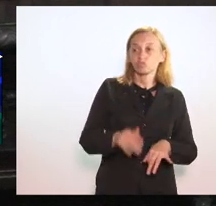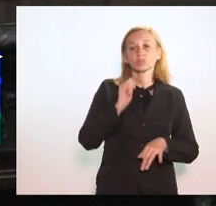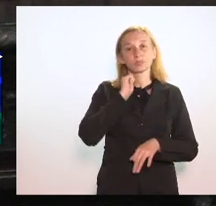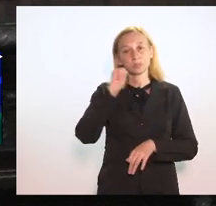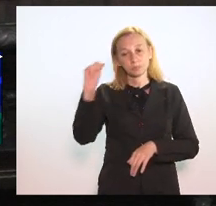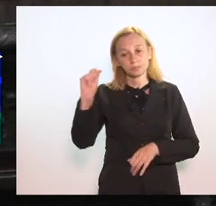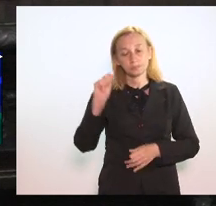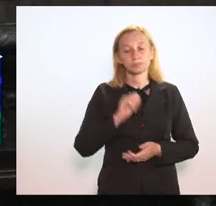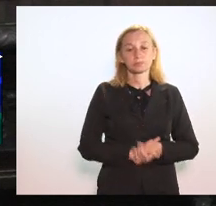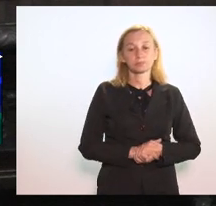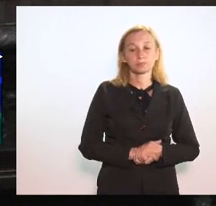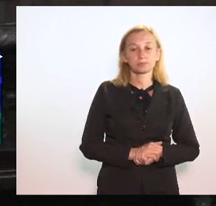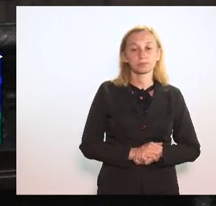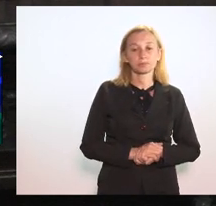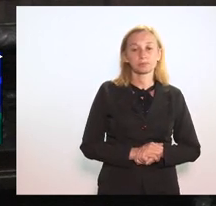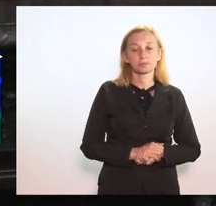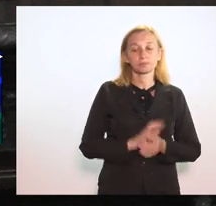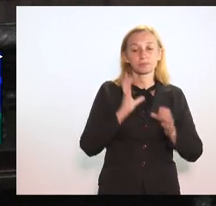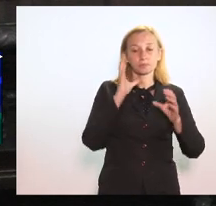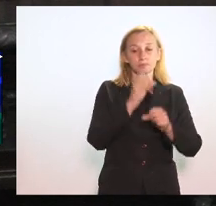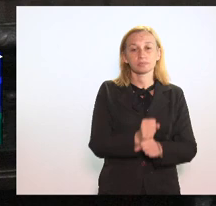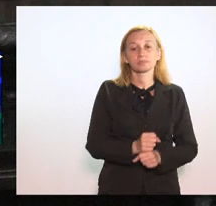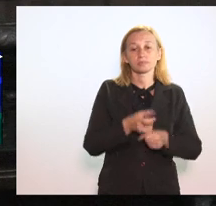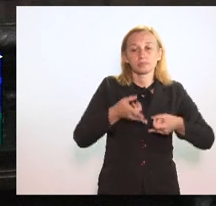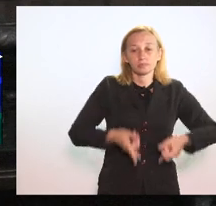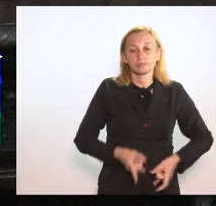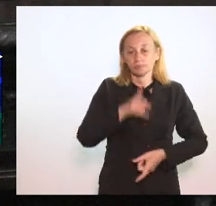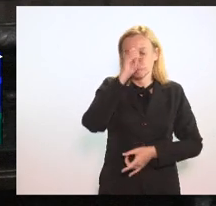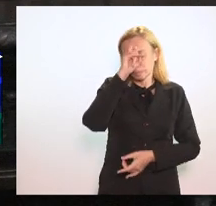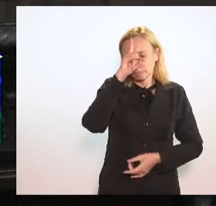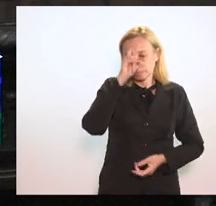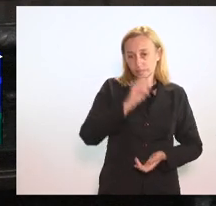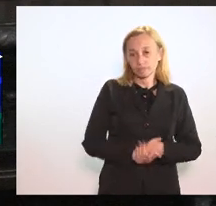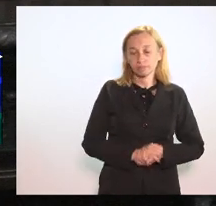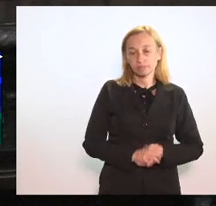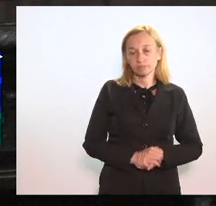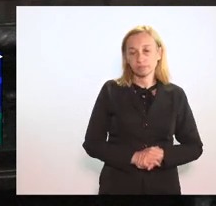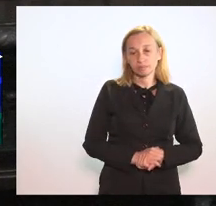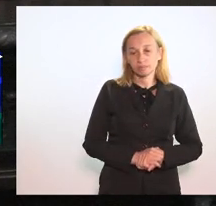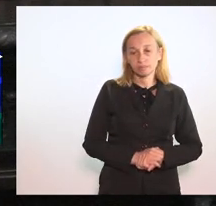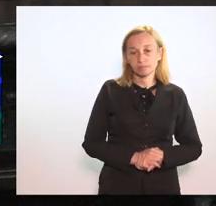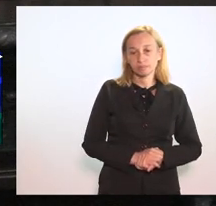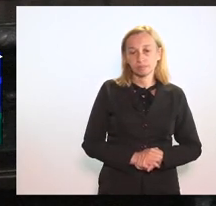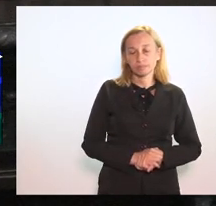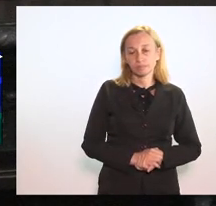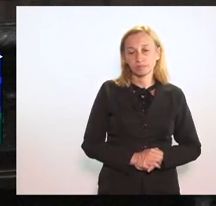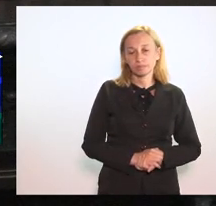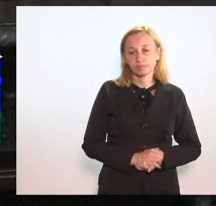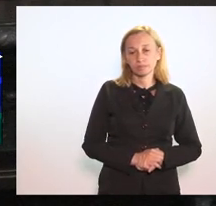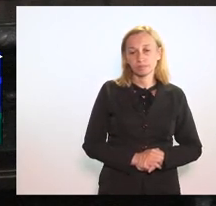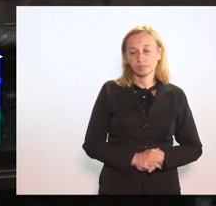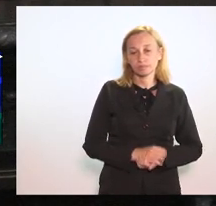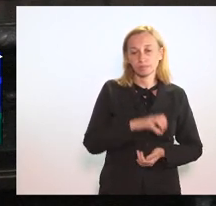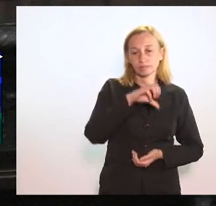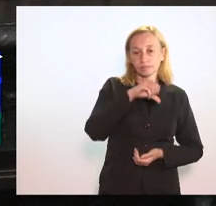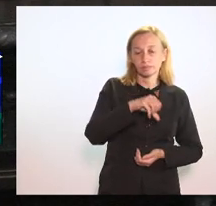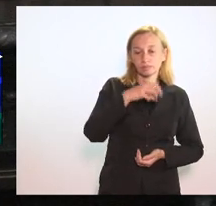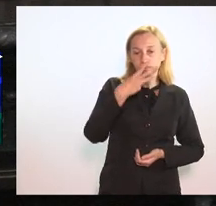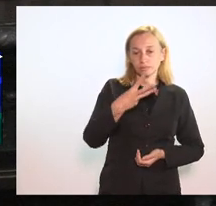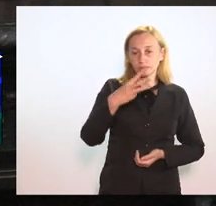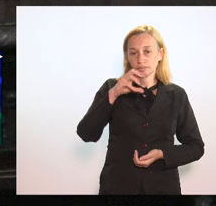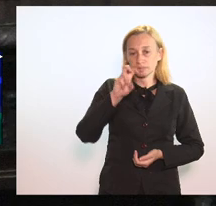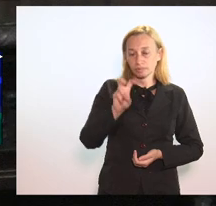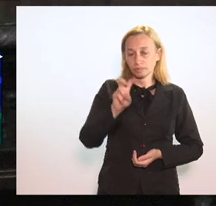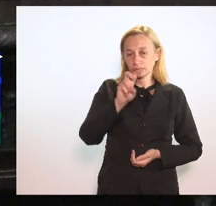Abril o total de solicitação de leite de internação é de 975